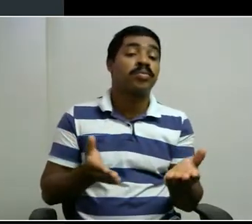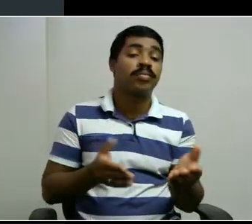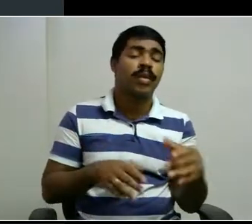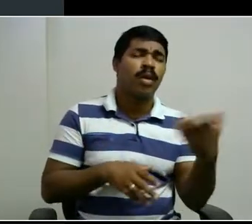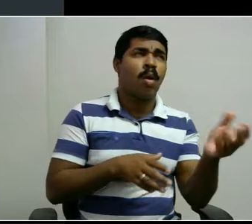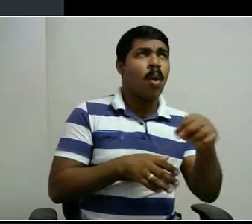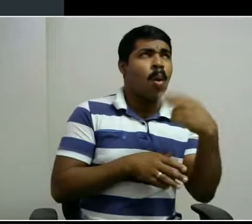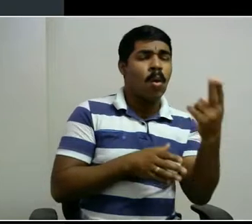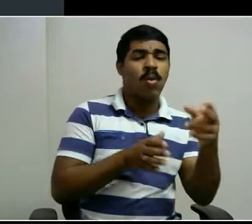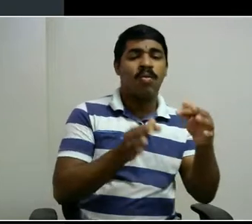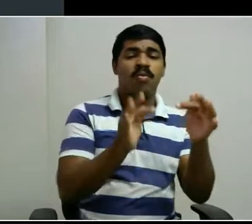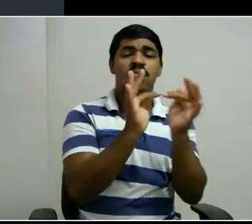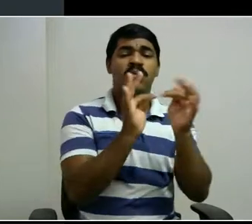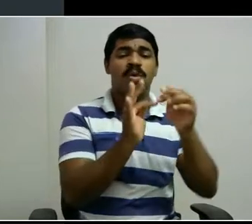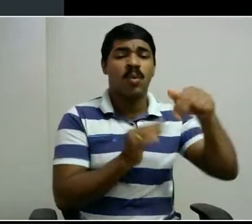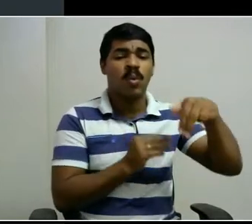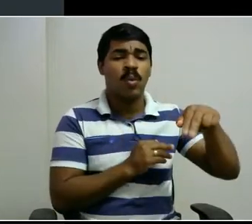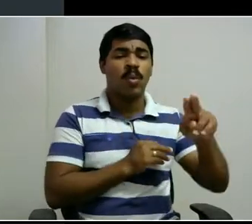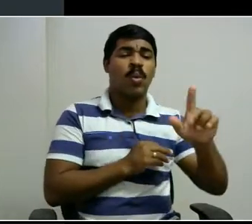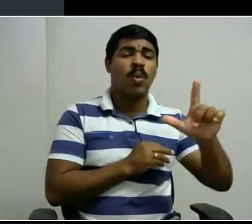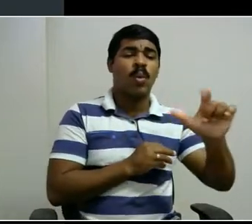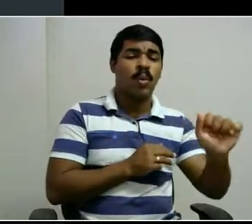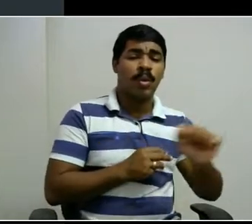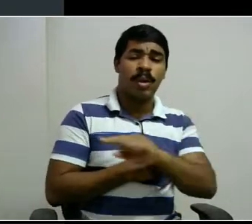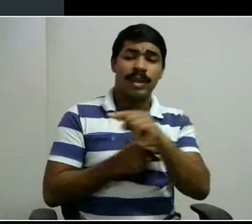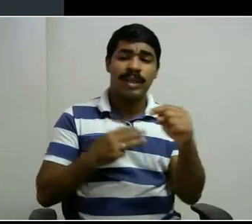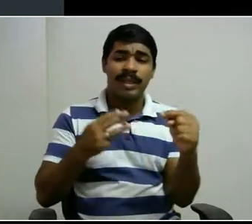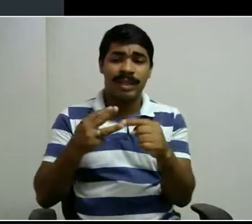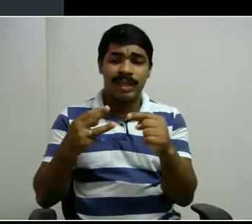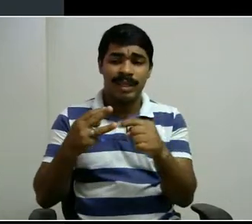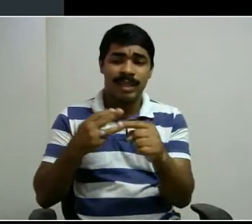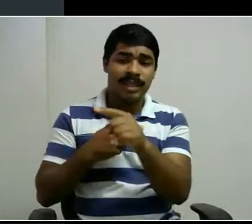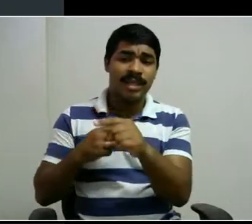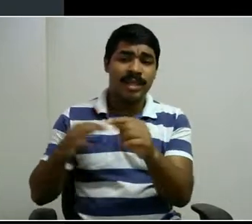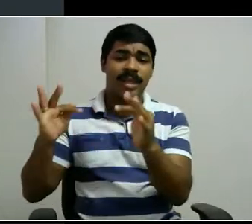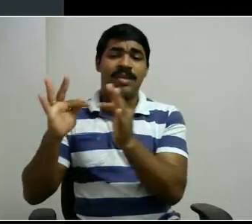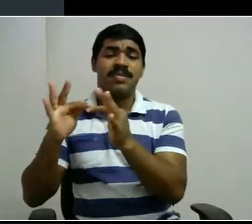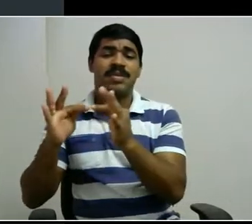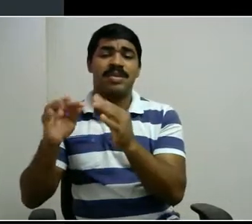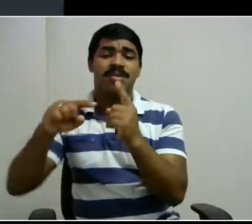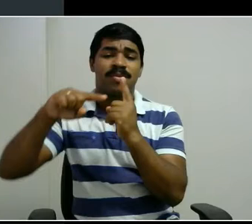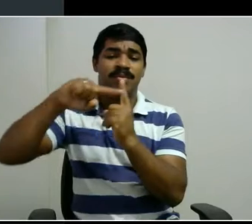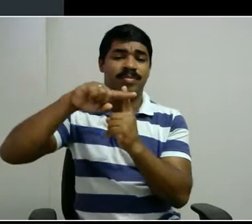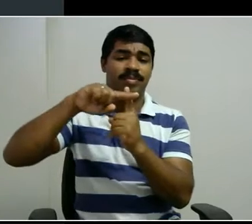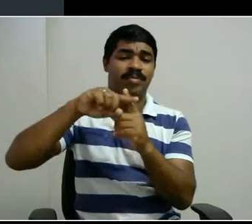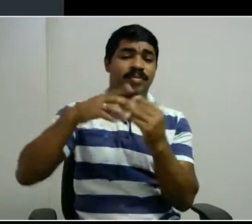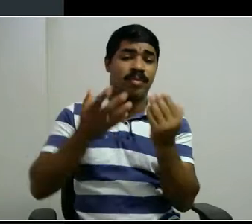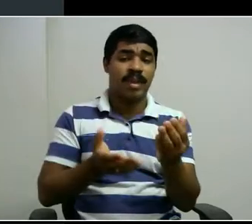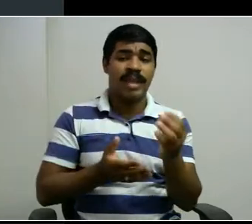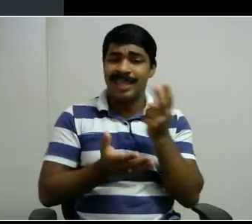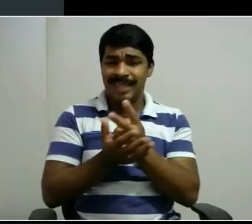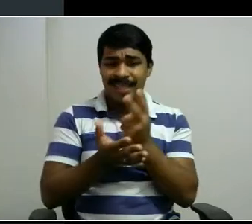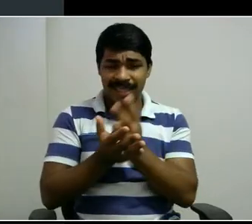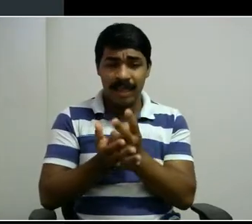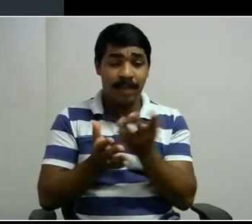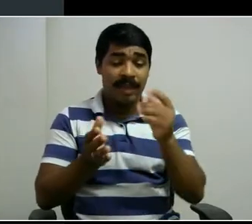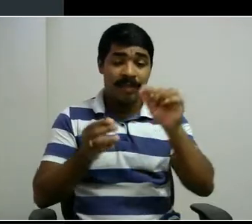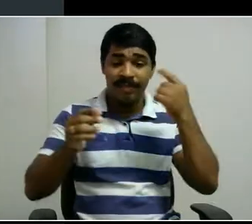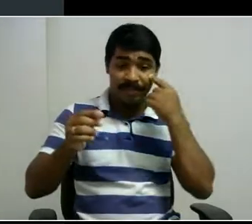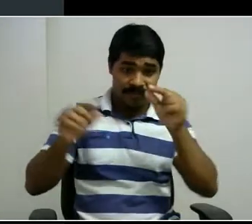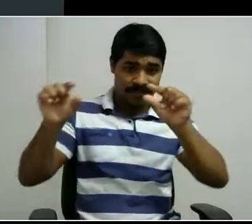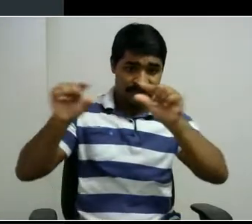nula. E é também dizer quando a função é positiva. Então, quando uma questão lhe pedir para estudar o sinal